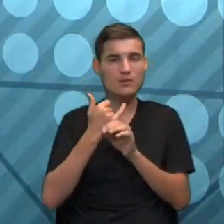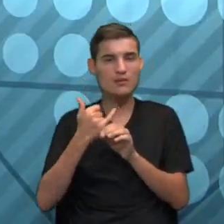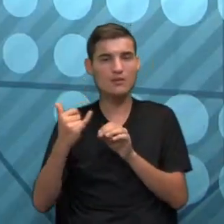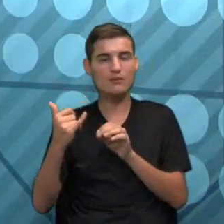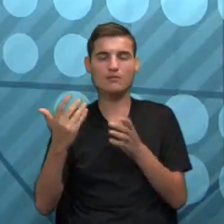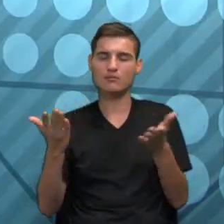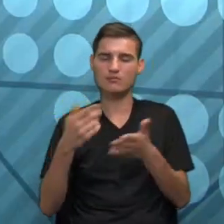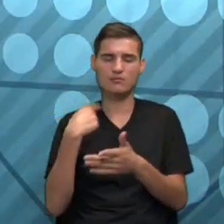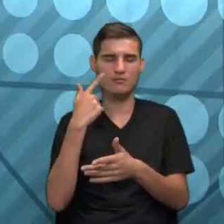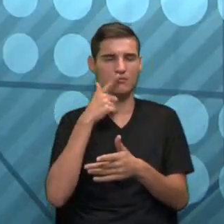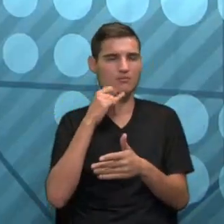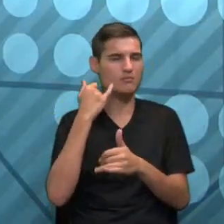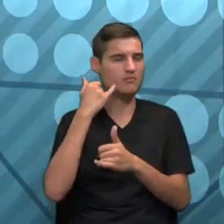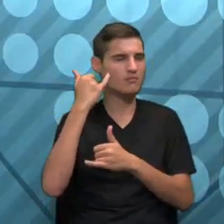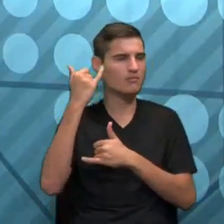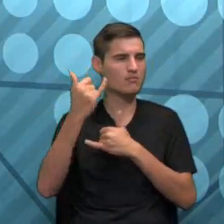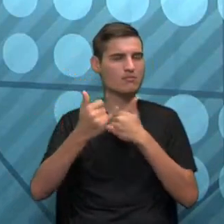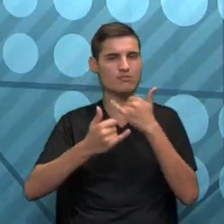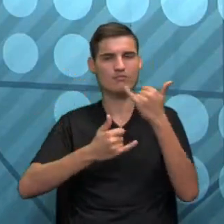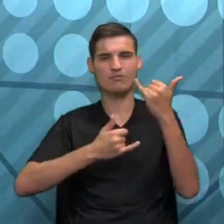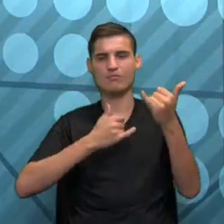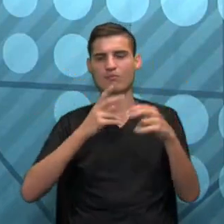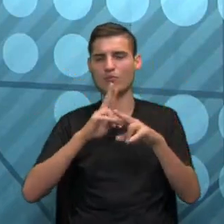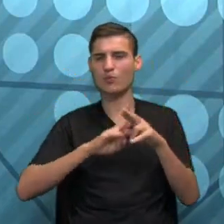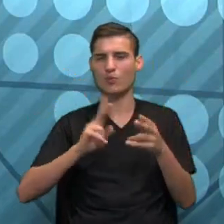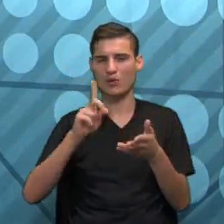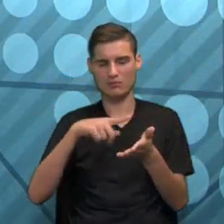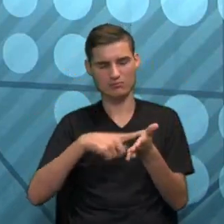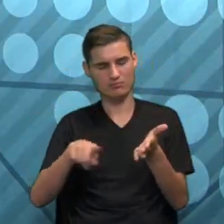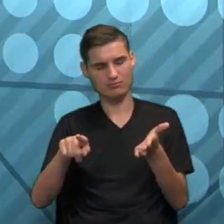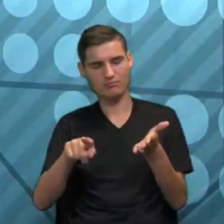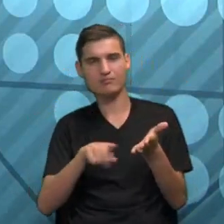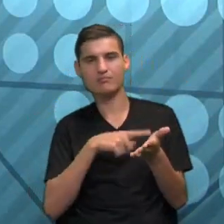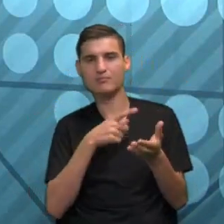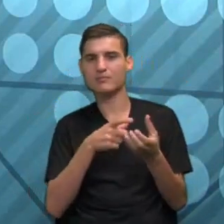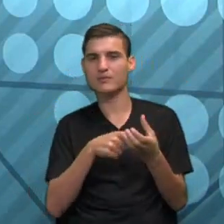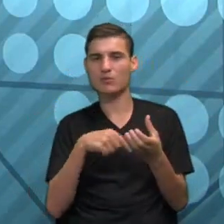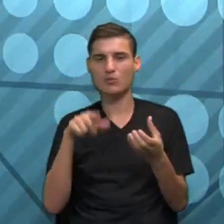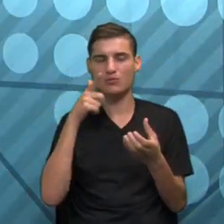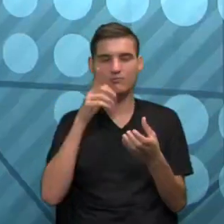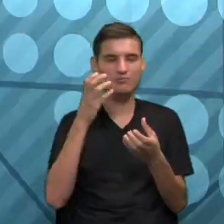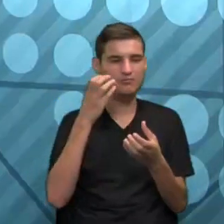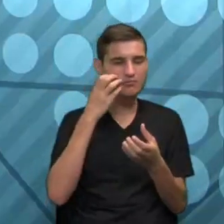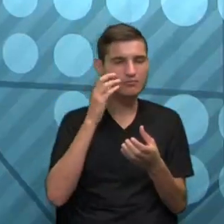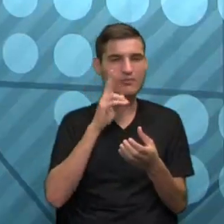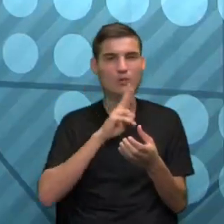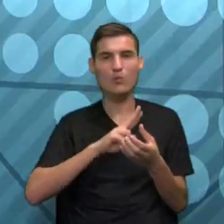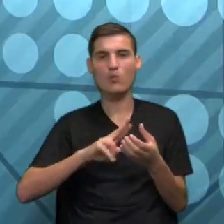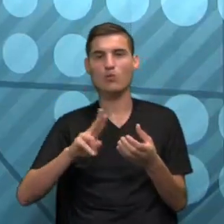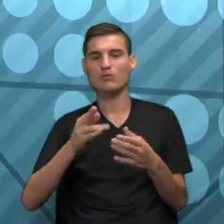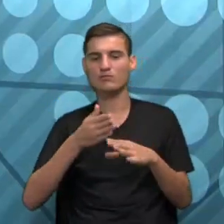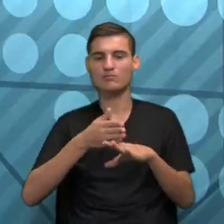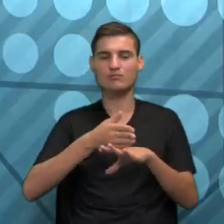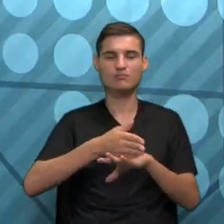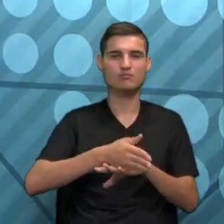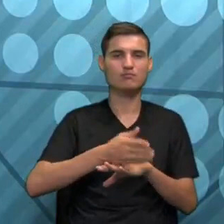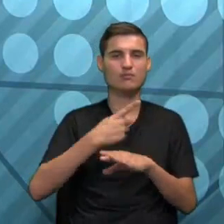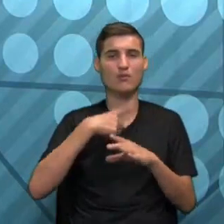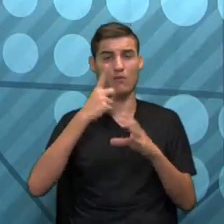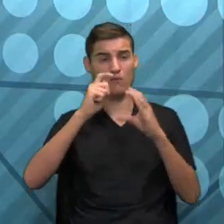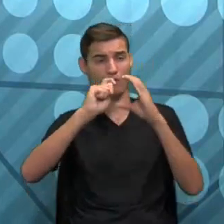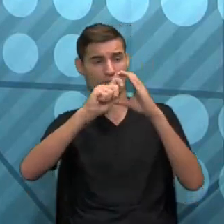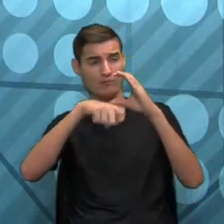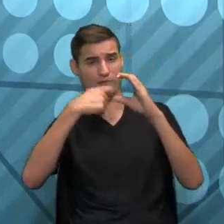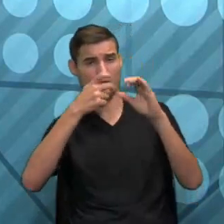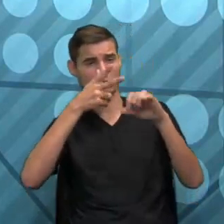E hoje em dia a gente consegue utilizar os nossos smartphones o tempo todo. Eu consigo pegar meu smartphone, consigo fazer uma videoconferência